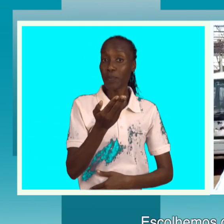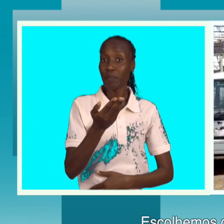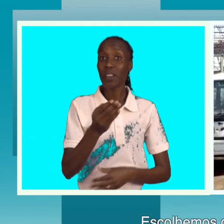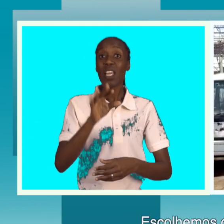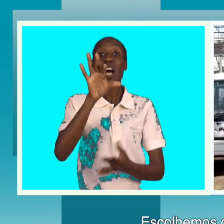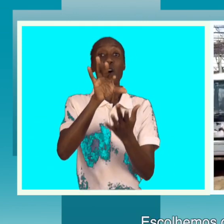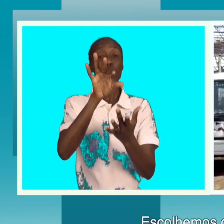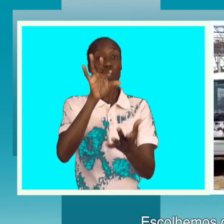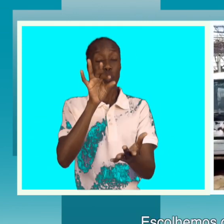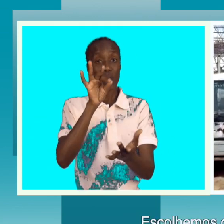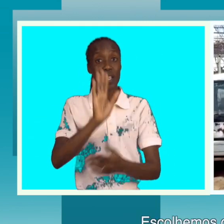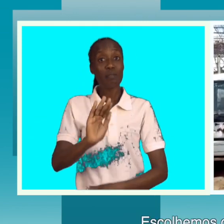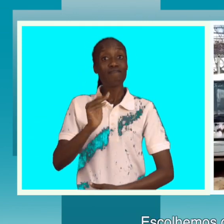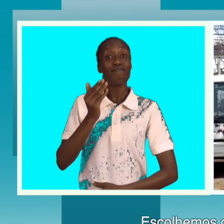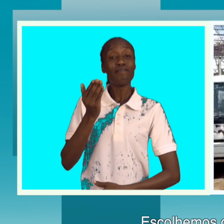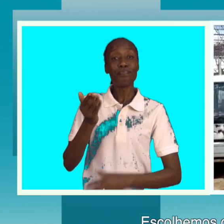Portanto, ao escolhermos